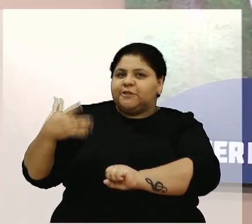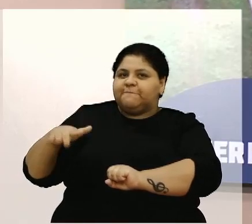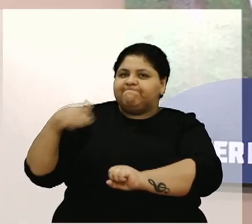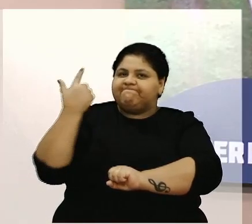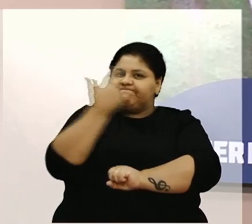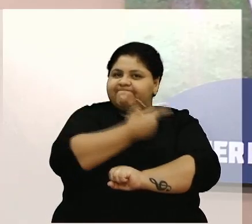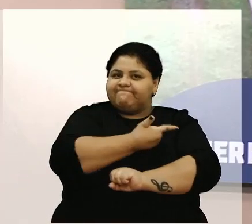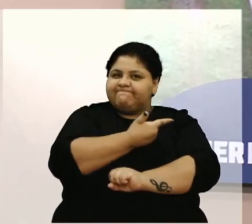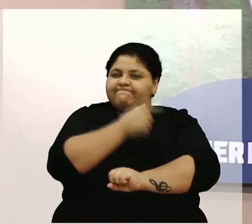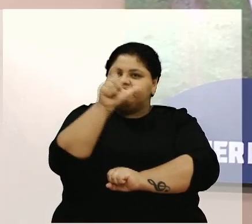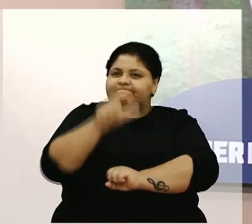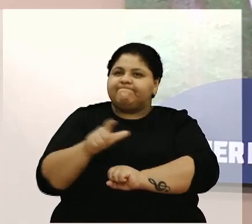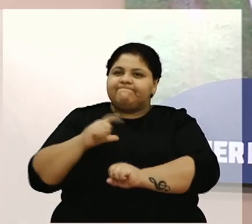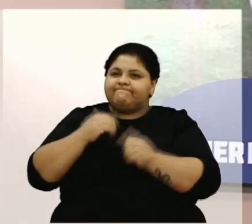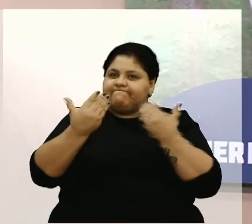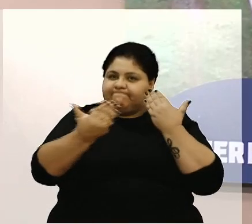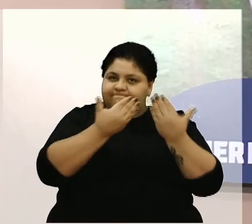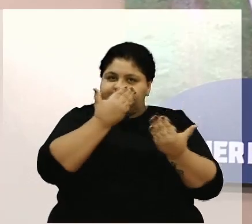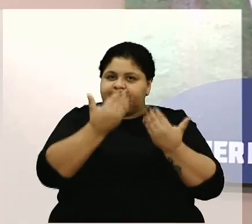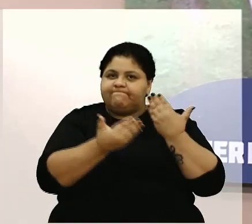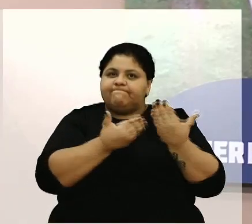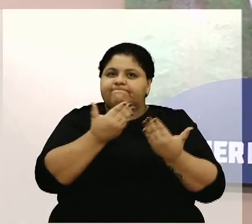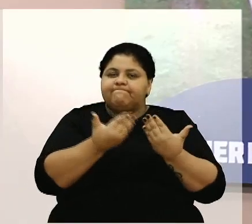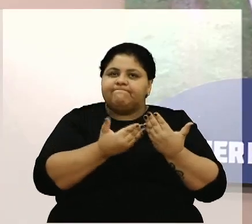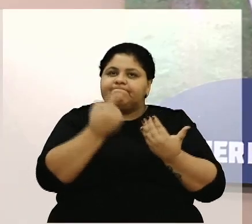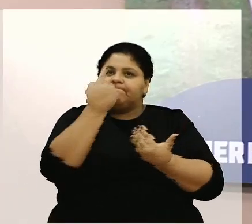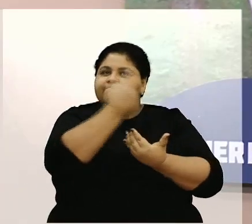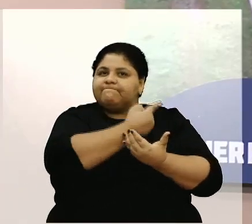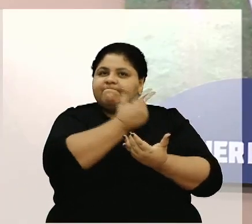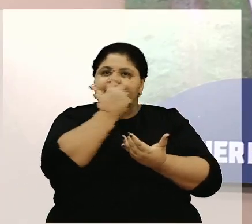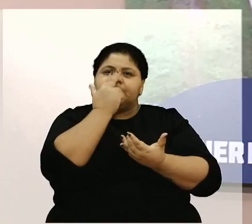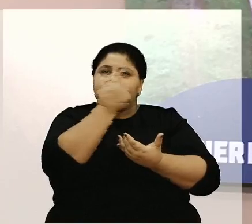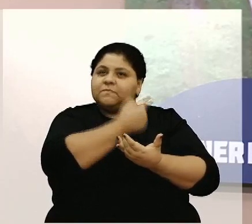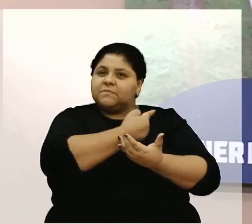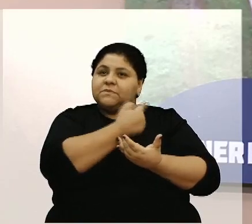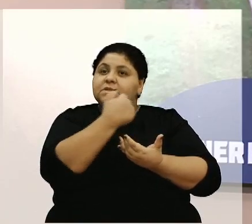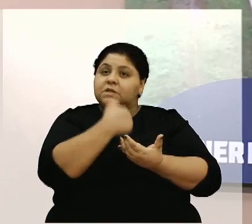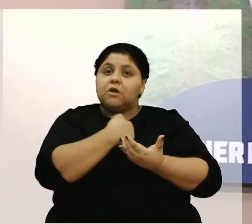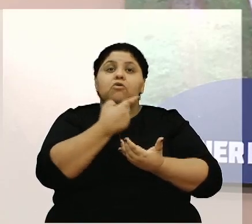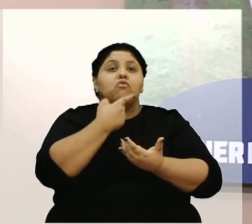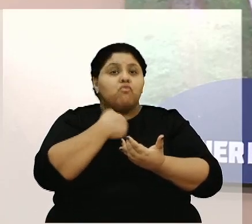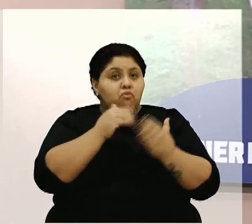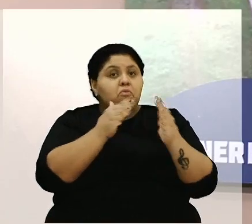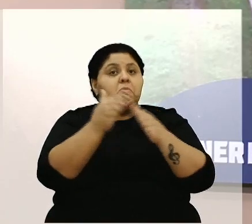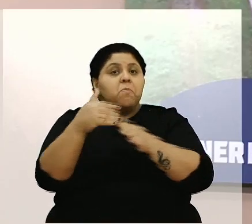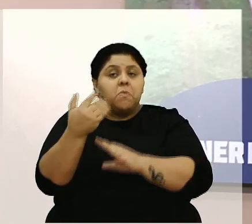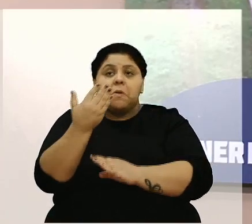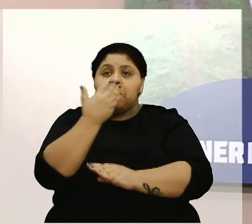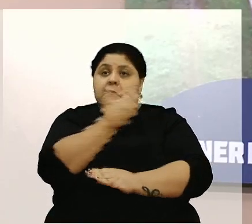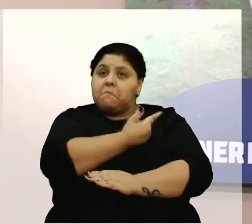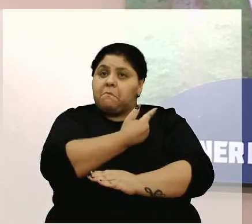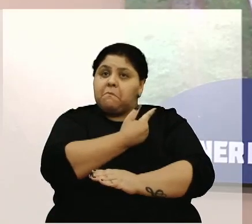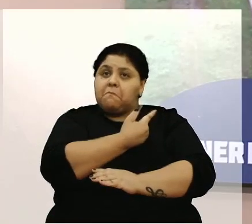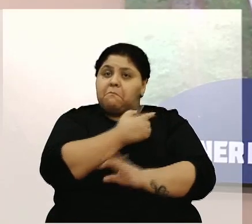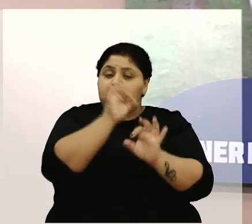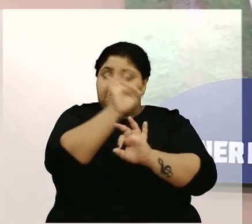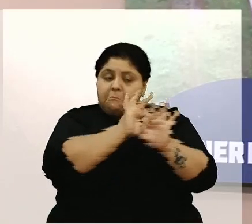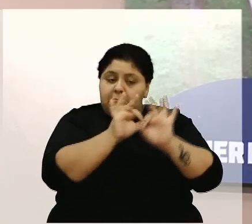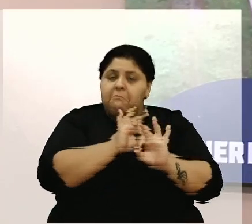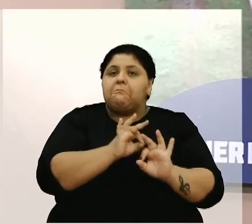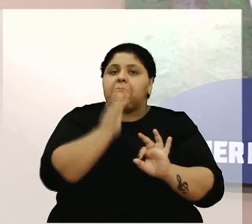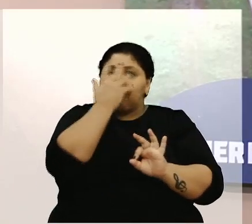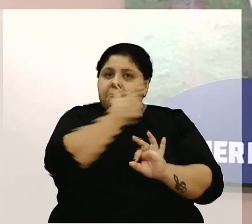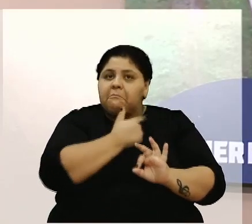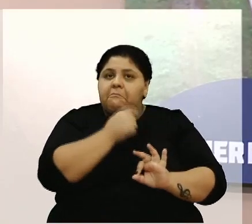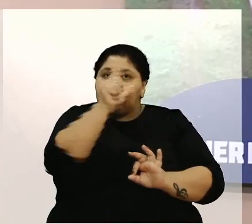alguma dúvida, está aqui, são exatamente assim as casas, eu mesmo gostaria de morar numa casa dessa, bonitinha, ajeitadinha, se a pessoa